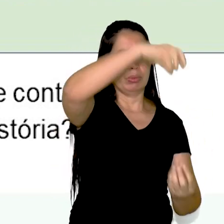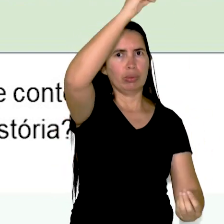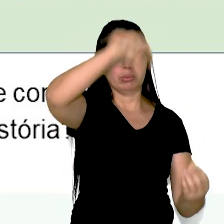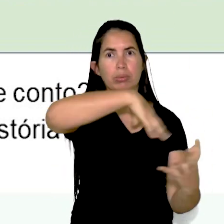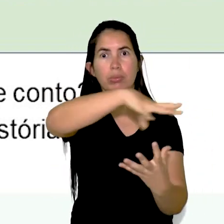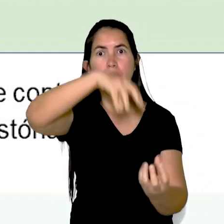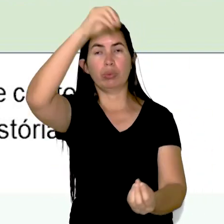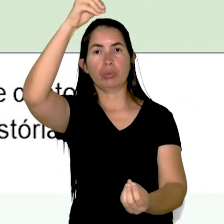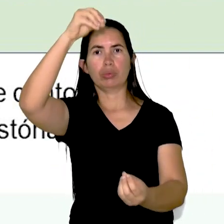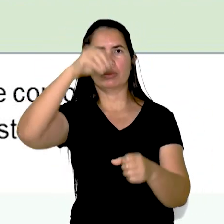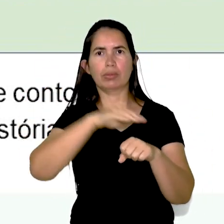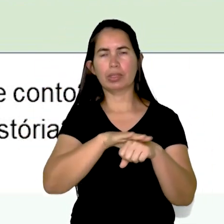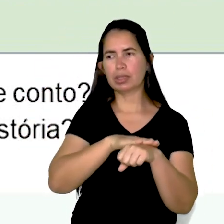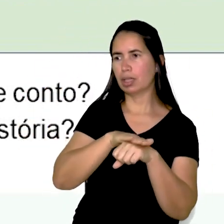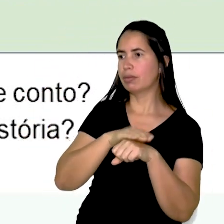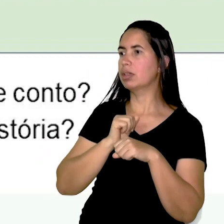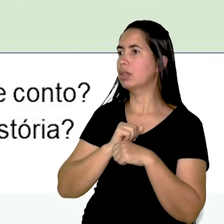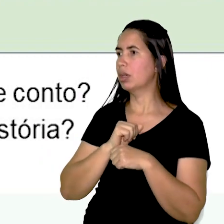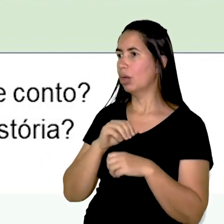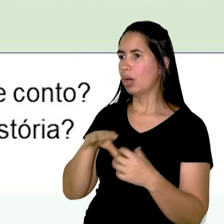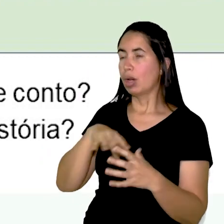conversavam, queixando-se assim.